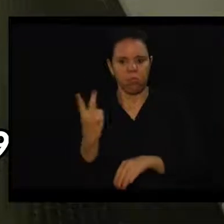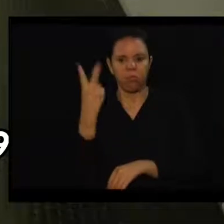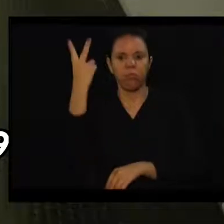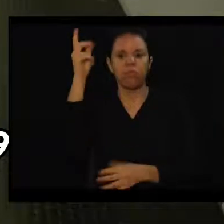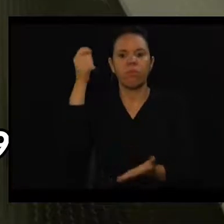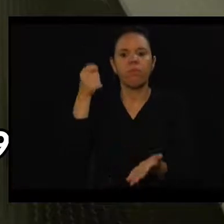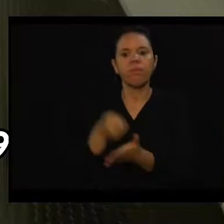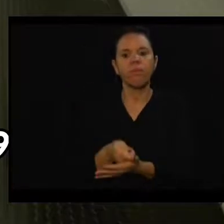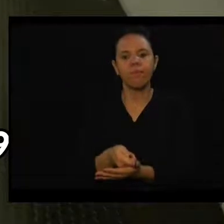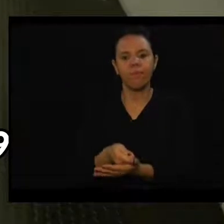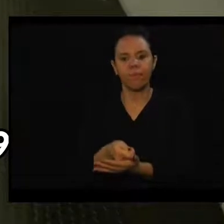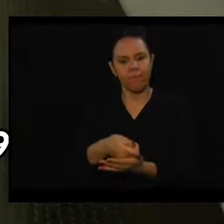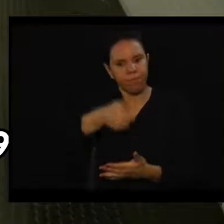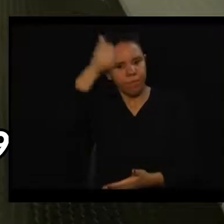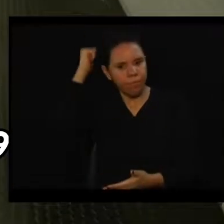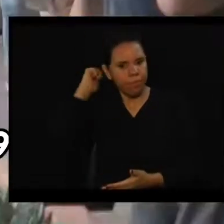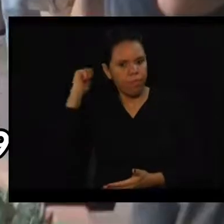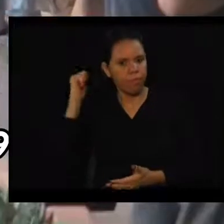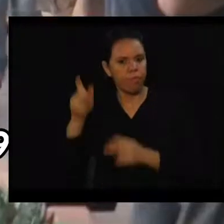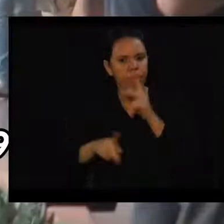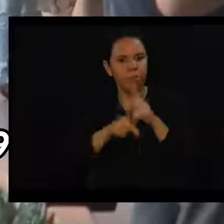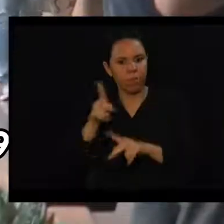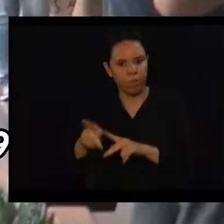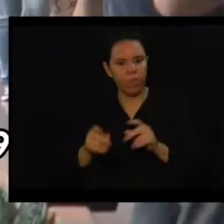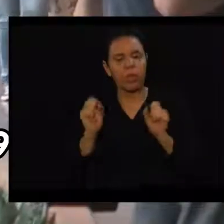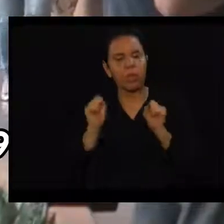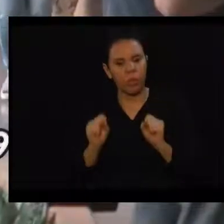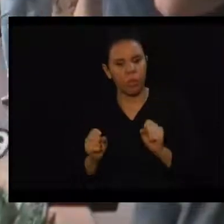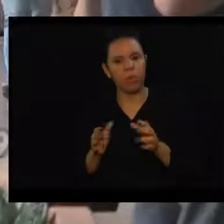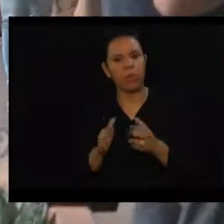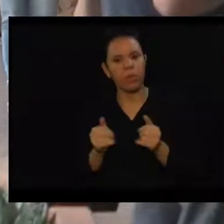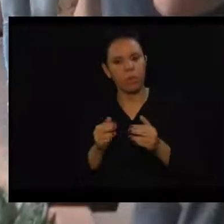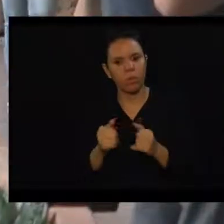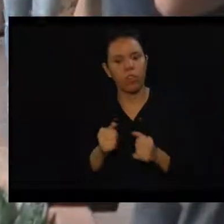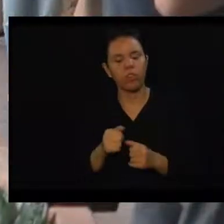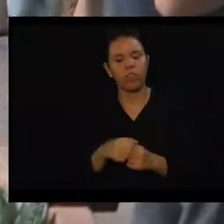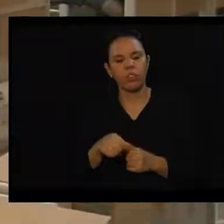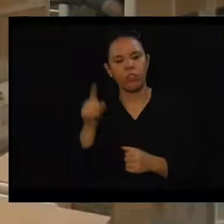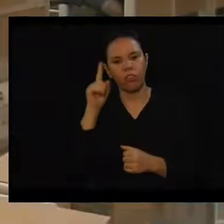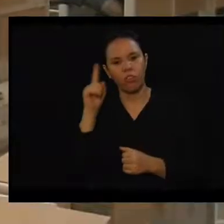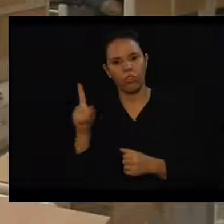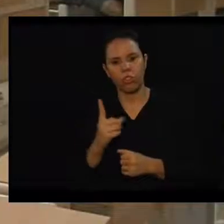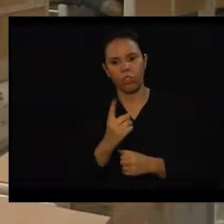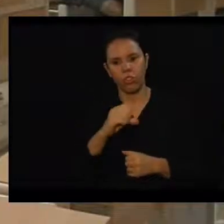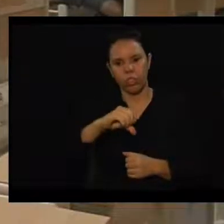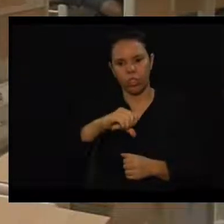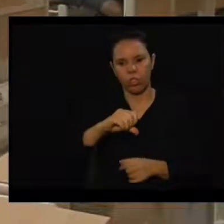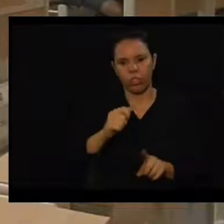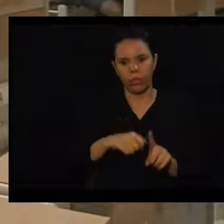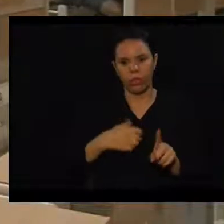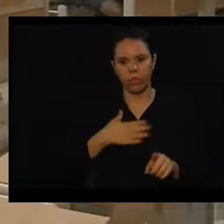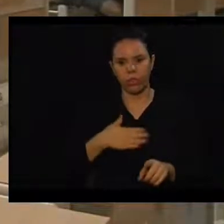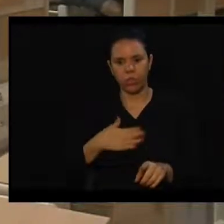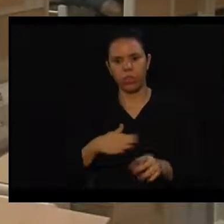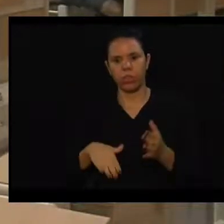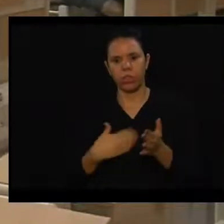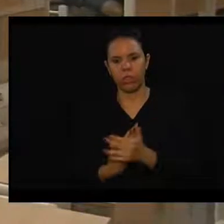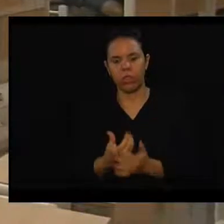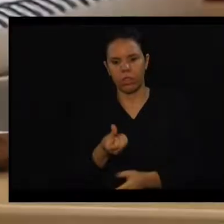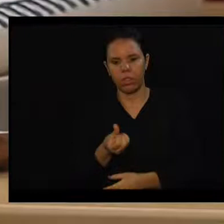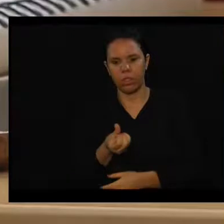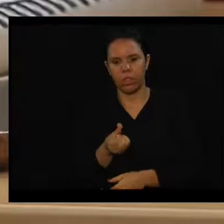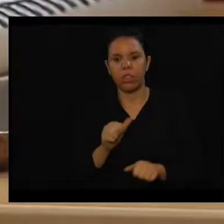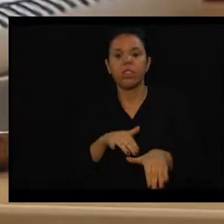de inscrição, os contemplados podem pedir entre os dias 19 de agosto e 6 de setembro. E